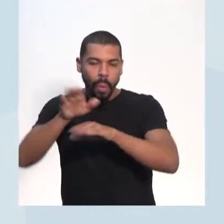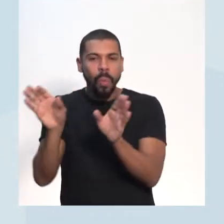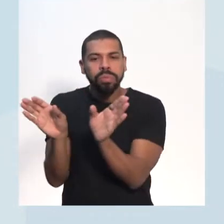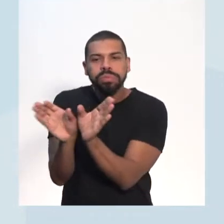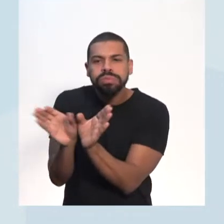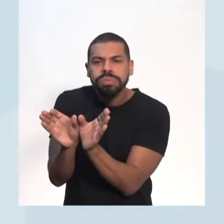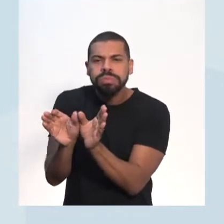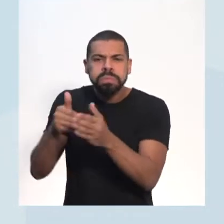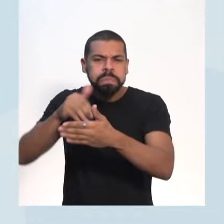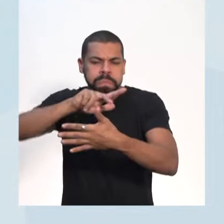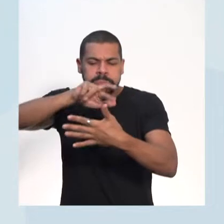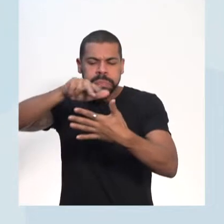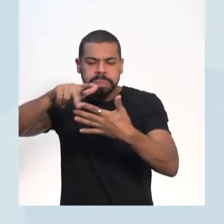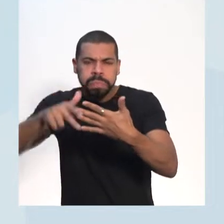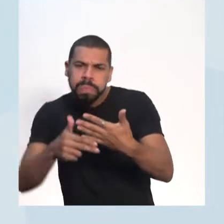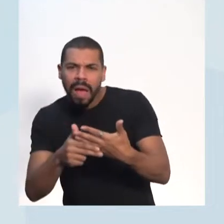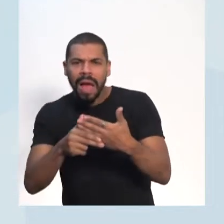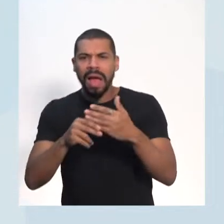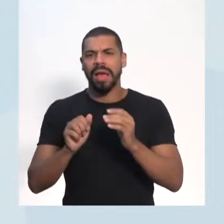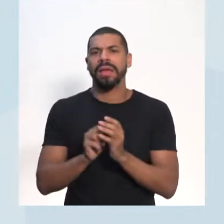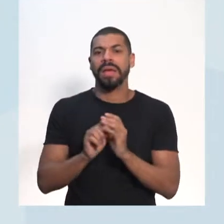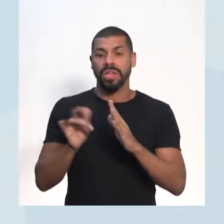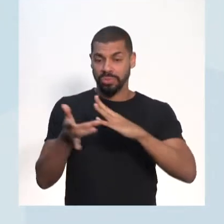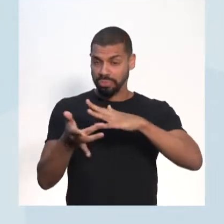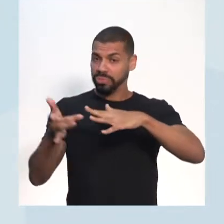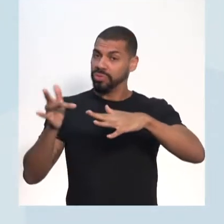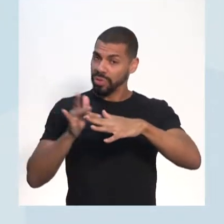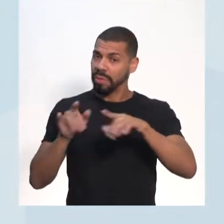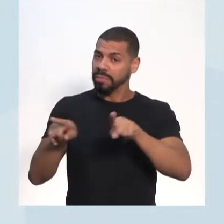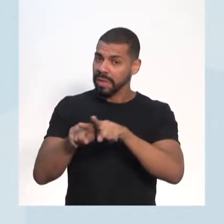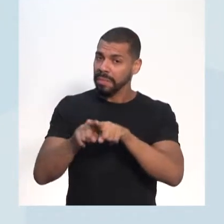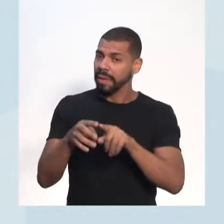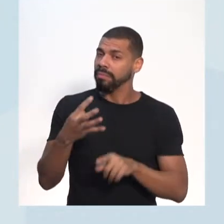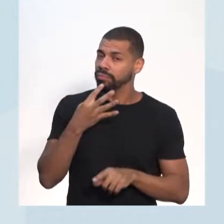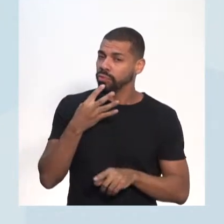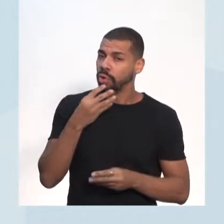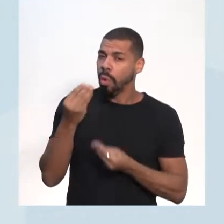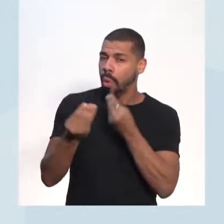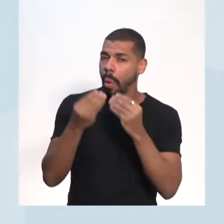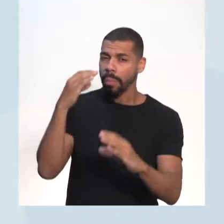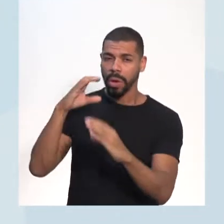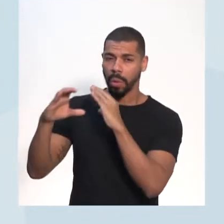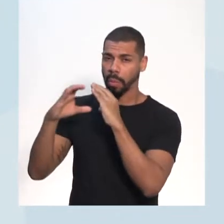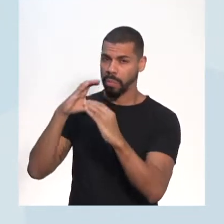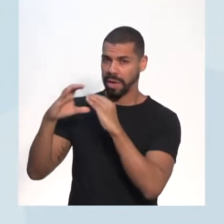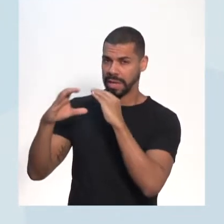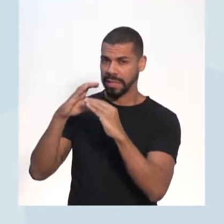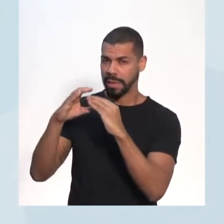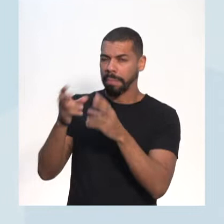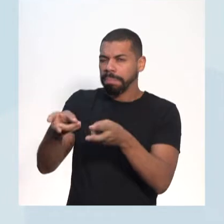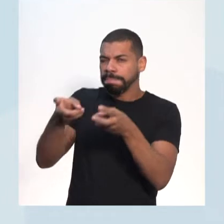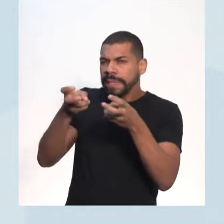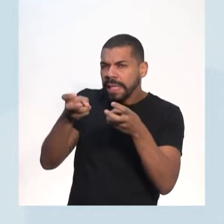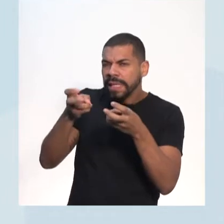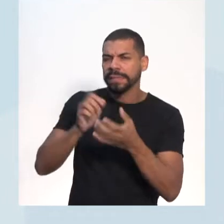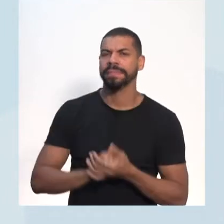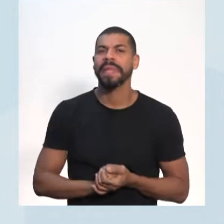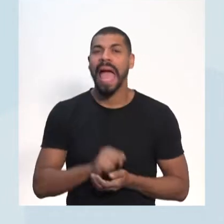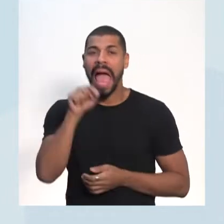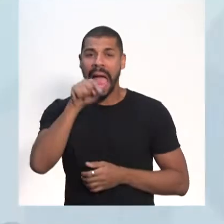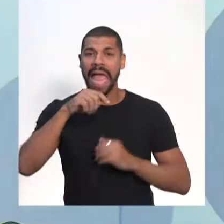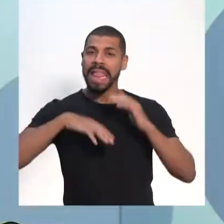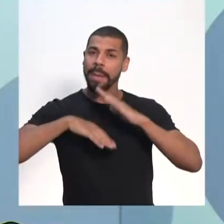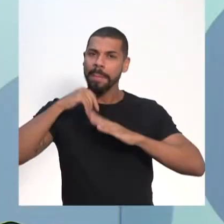diferentes mídias, impressa, de massa e digital, reconhecendo a situação comunicativa. Então, veja, é uma